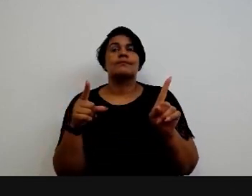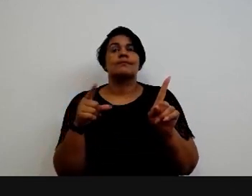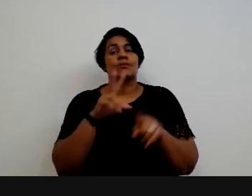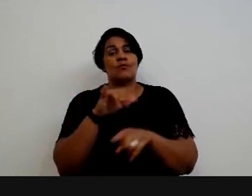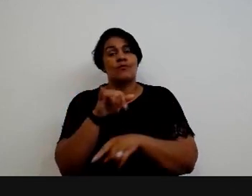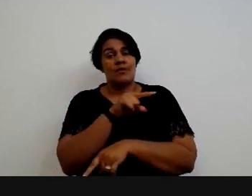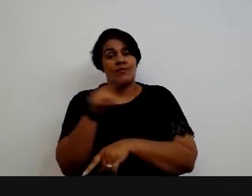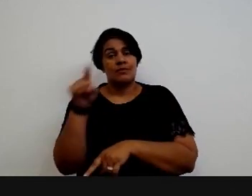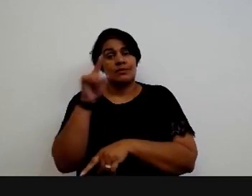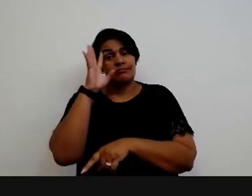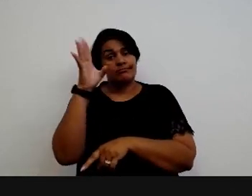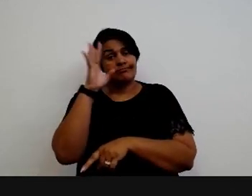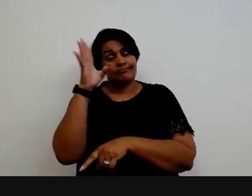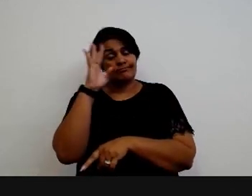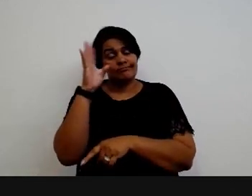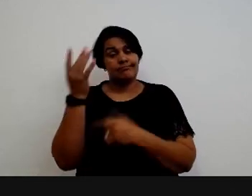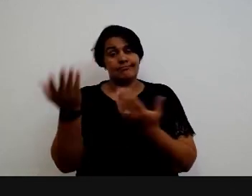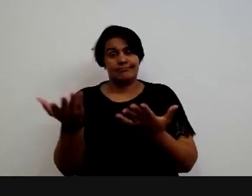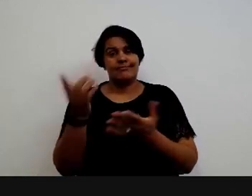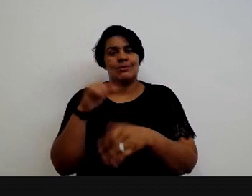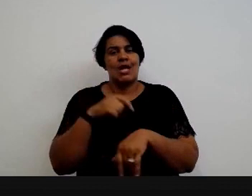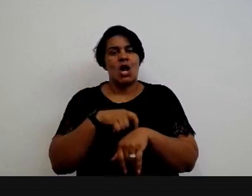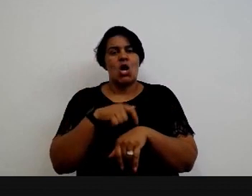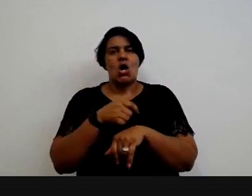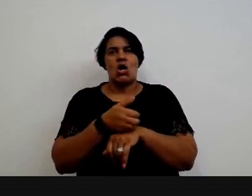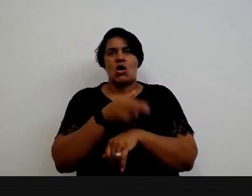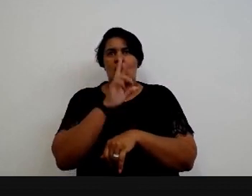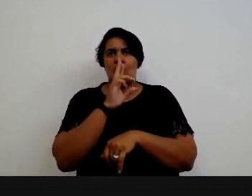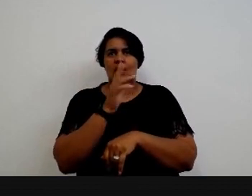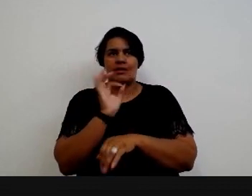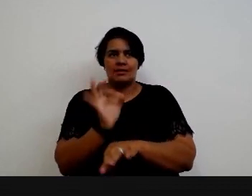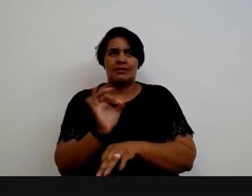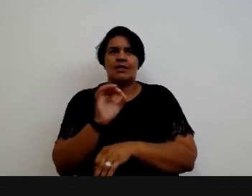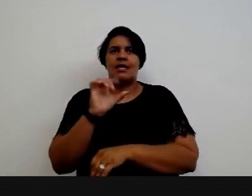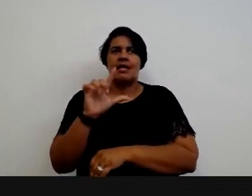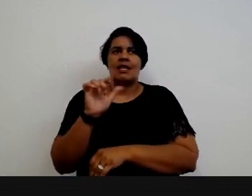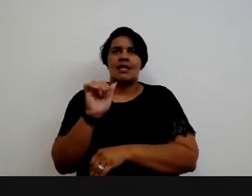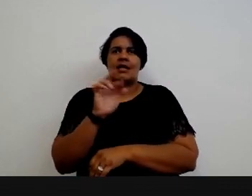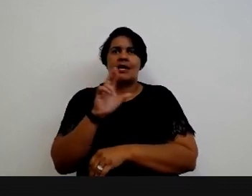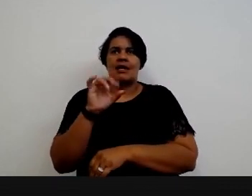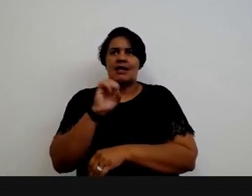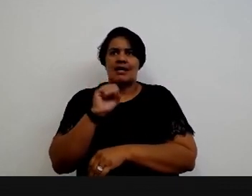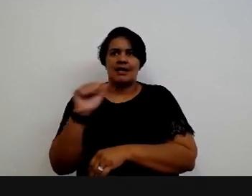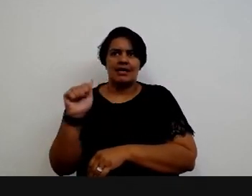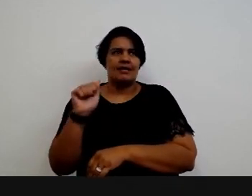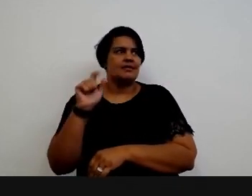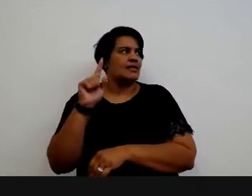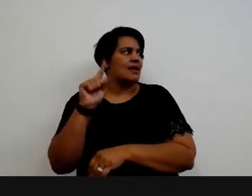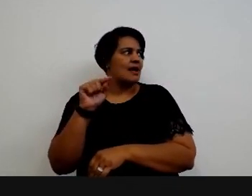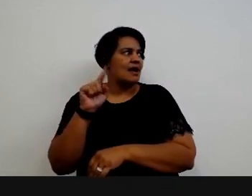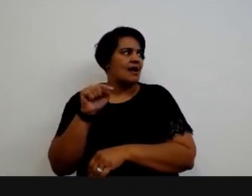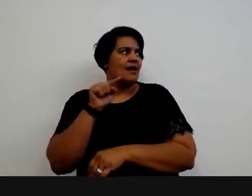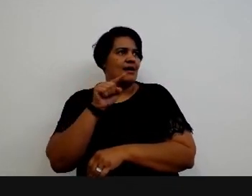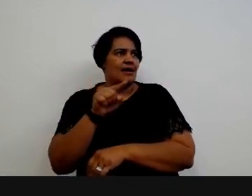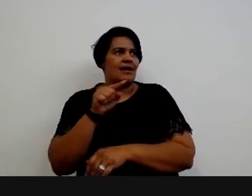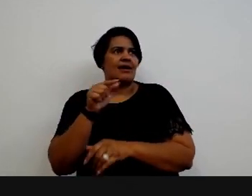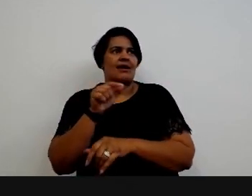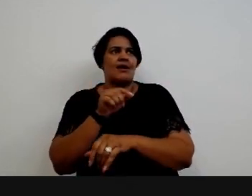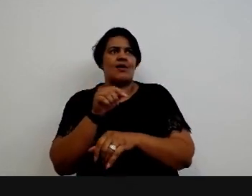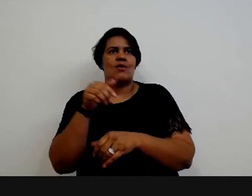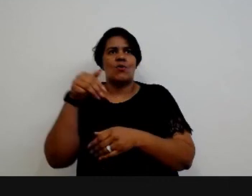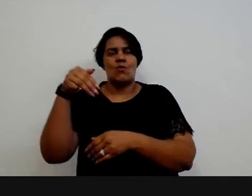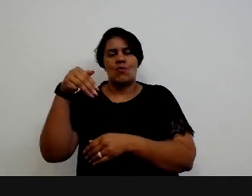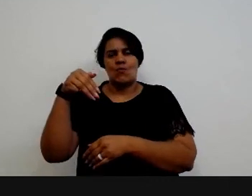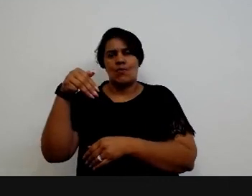mas vai ficar para a nossa inspiração do almoço, viu, Larissa? A Larissa, ela é uma madrinha do Missão Pedagógica